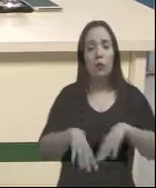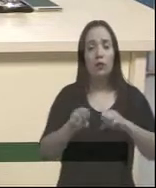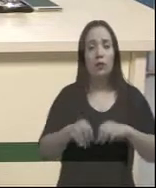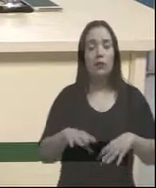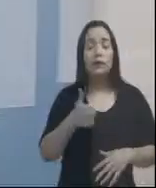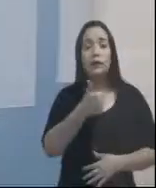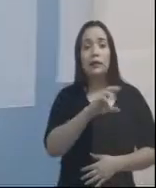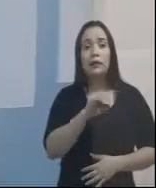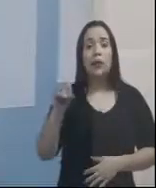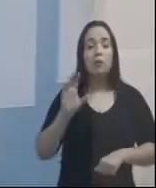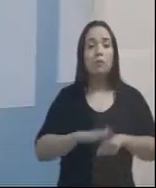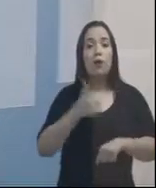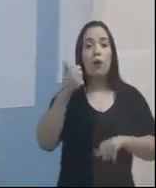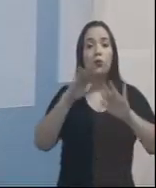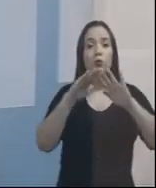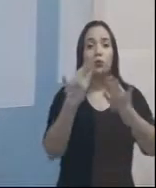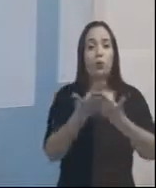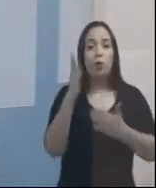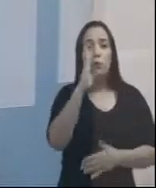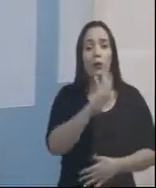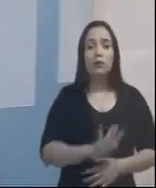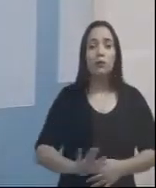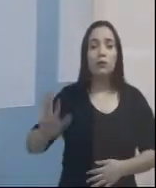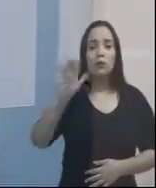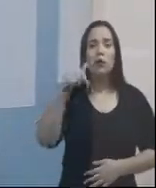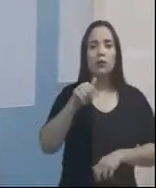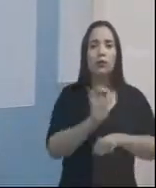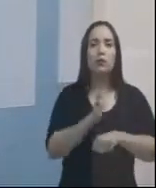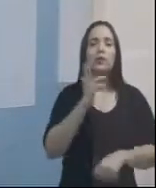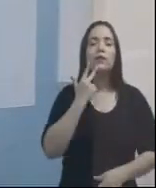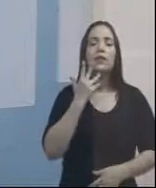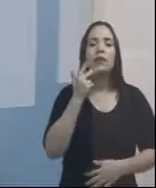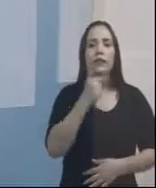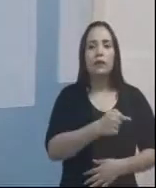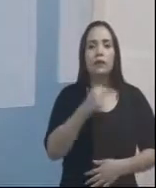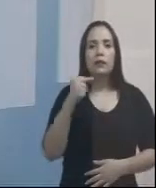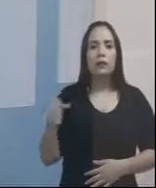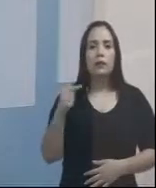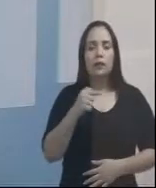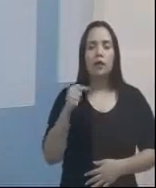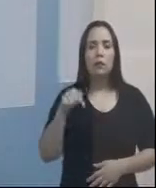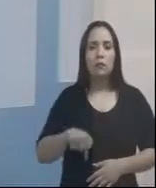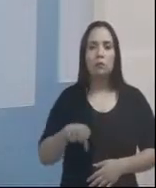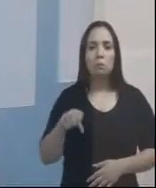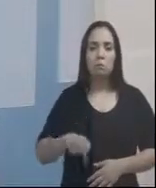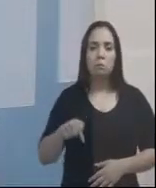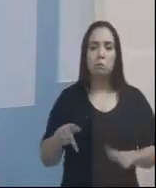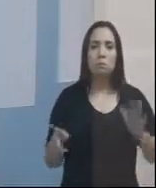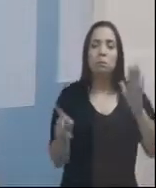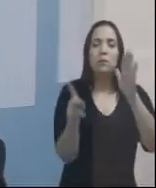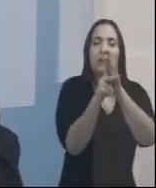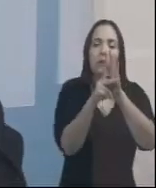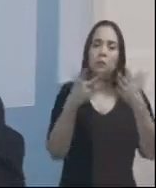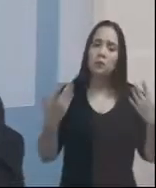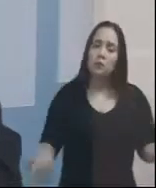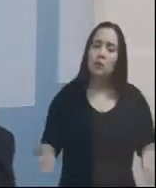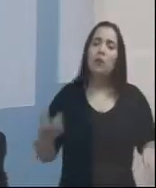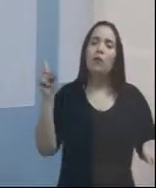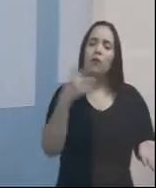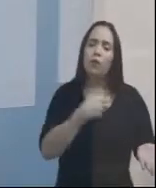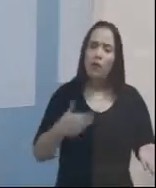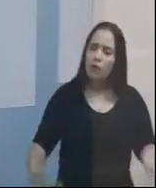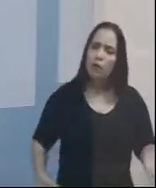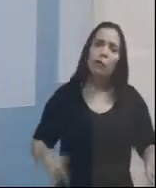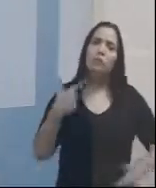100 melhores escolas do Brasil, a do Estado do Ceará, 77 está entre as 100 melhores. Então melhorou. Então o governador fez